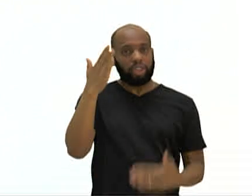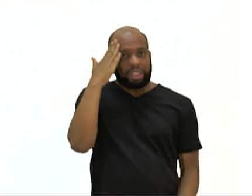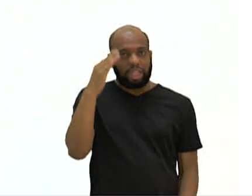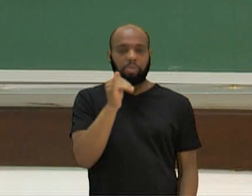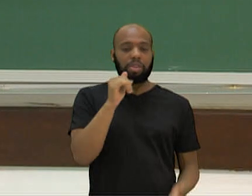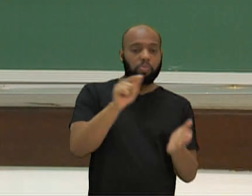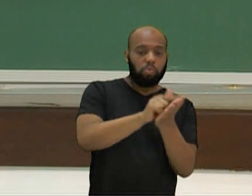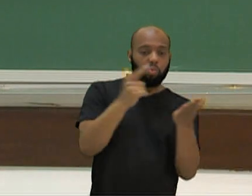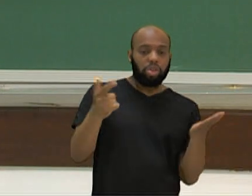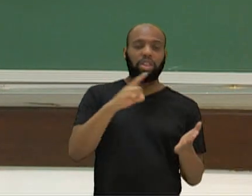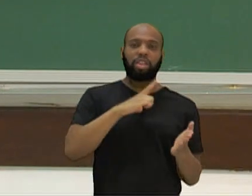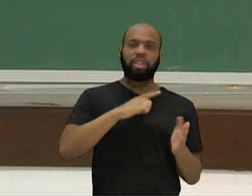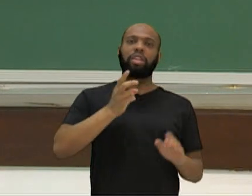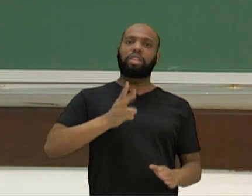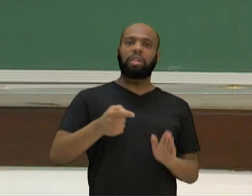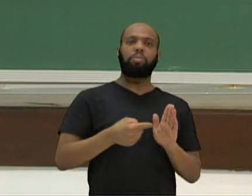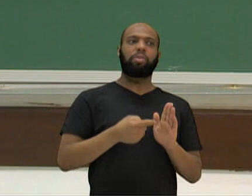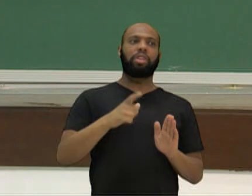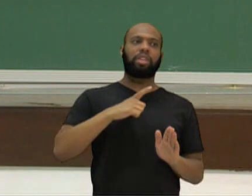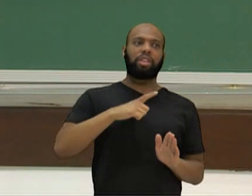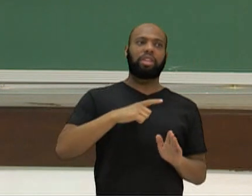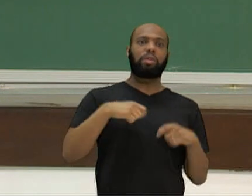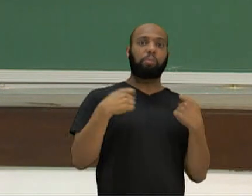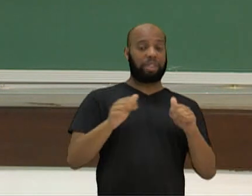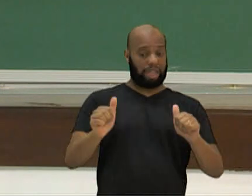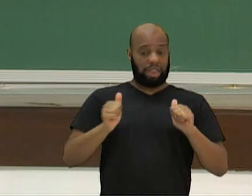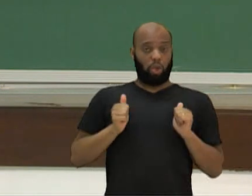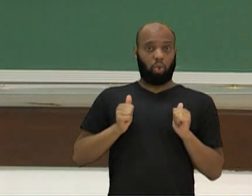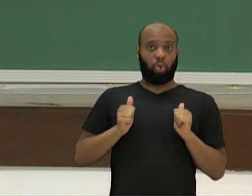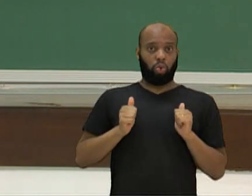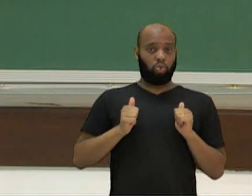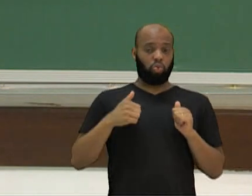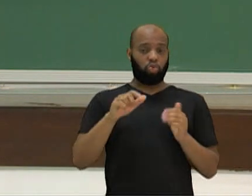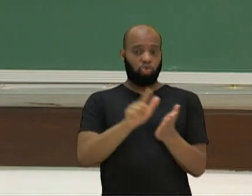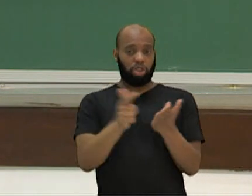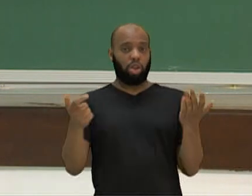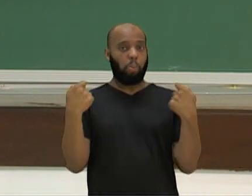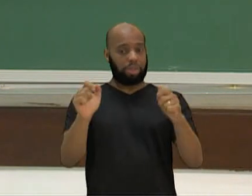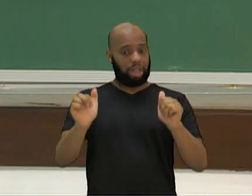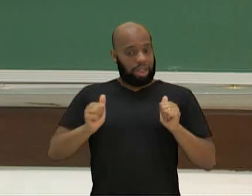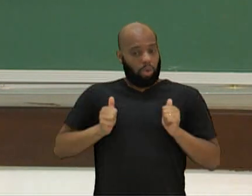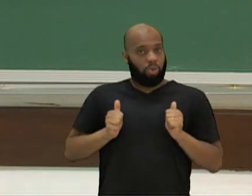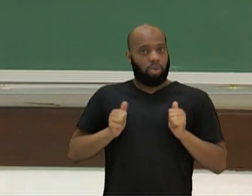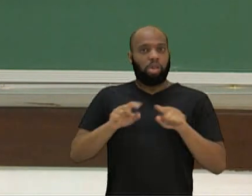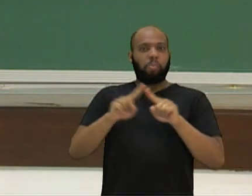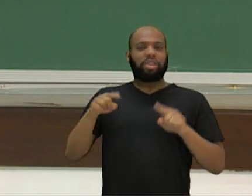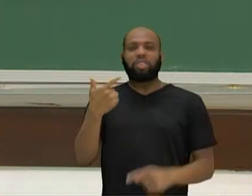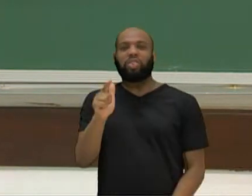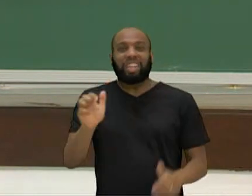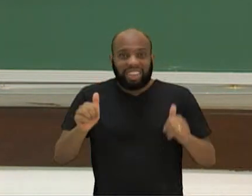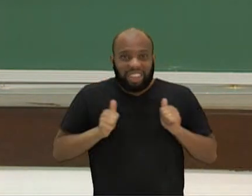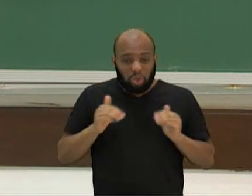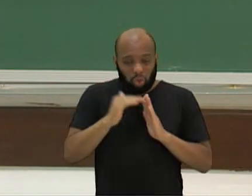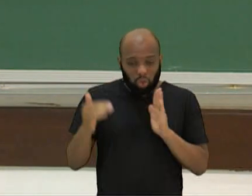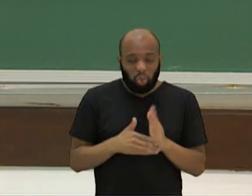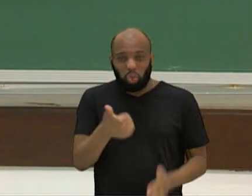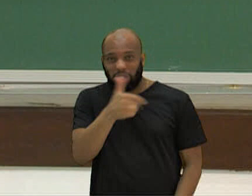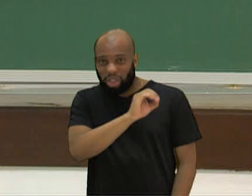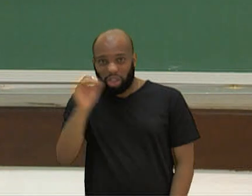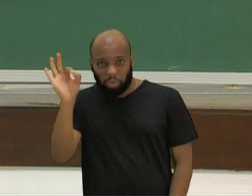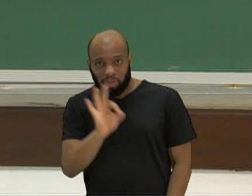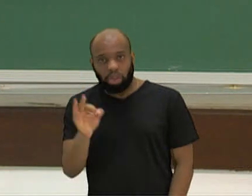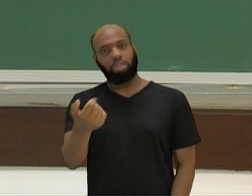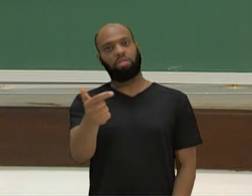jornal sempre se fala, né, deve ser neutro, mas não existe neutralidade, assim, nesse